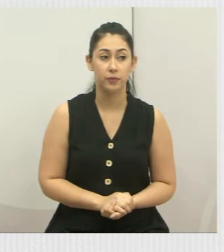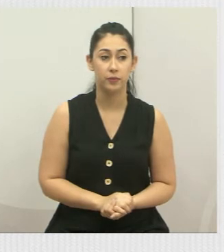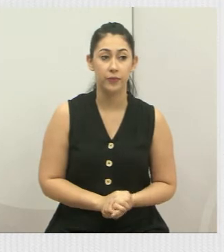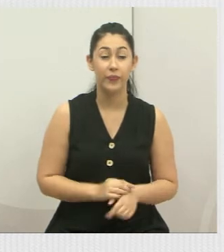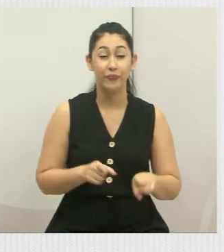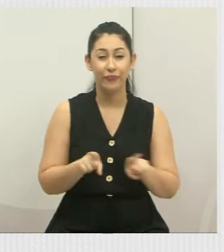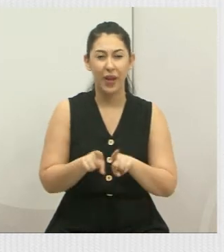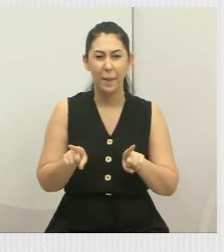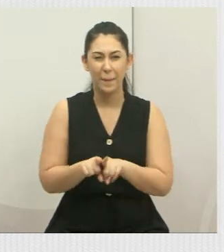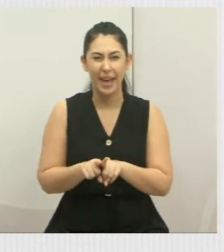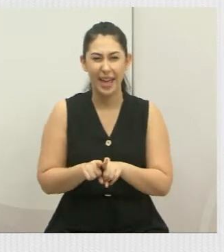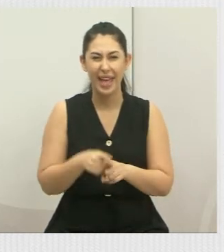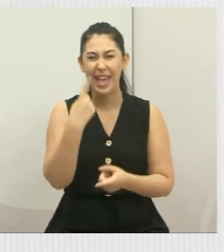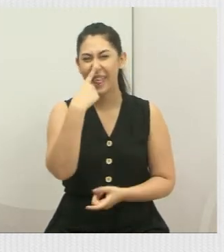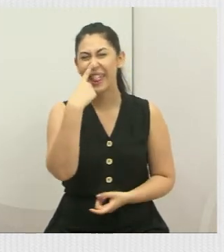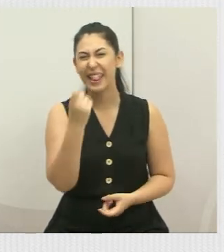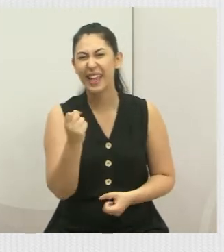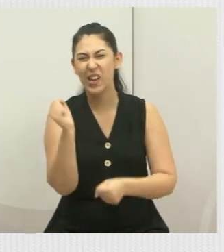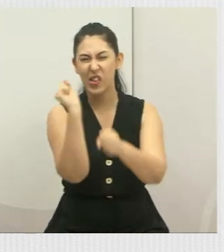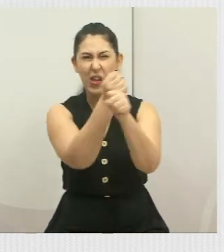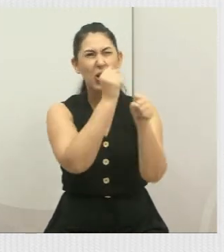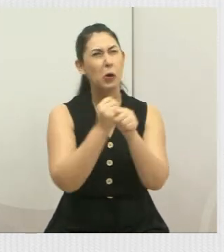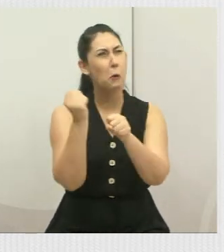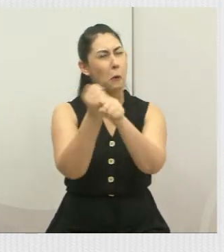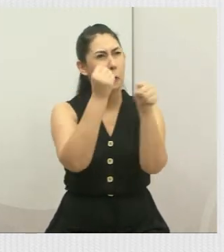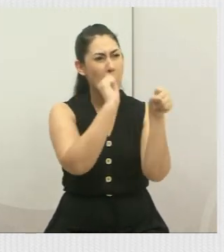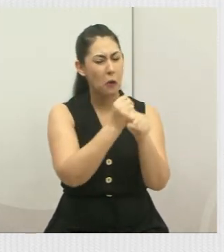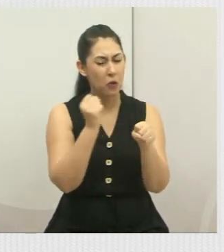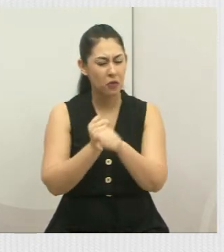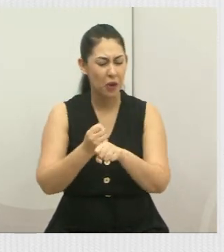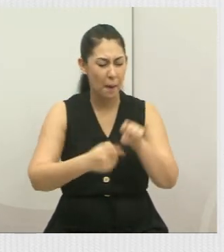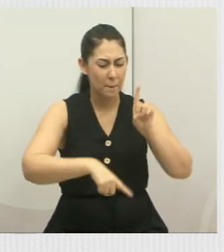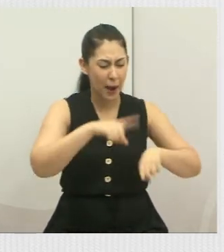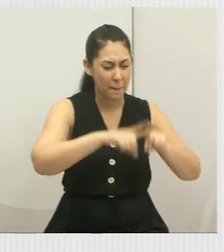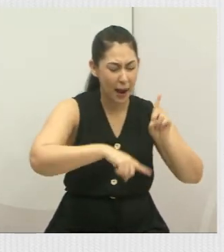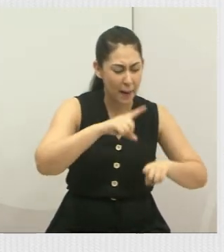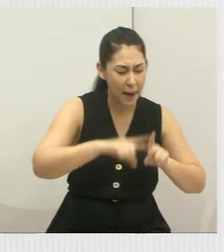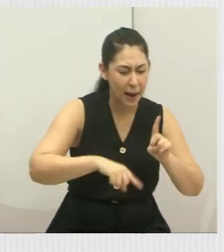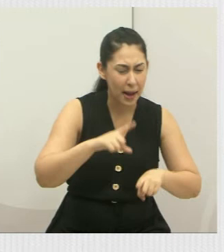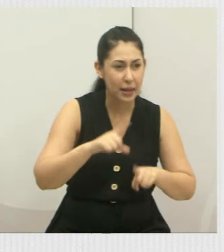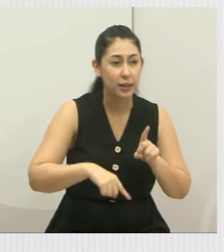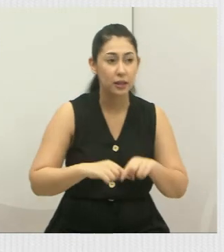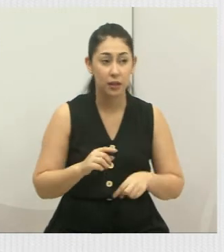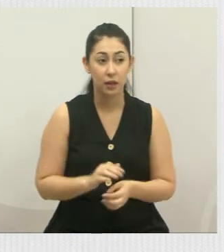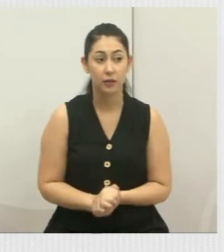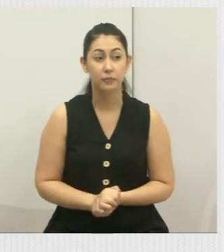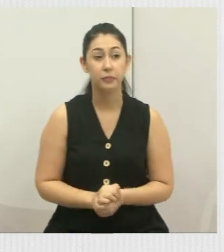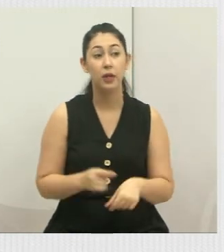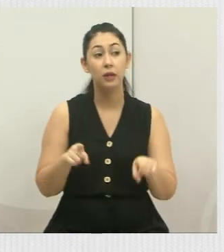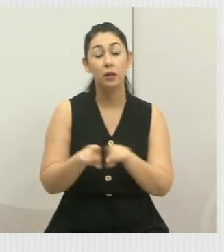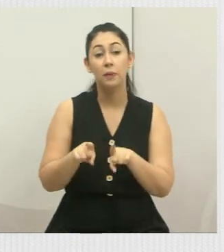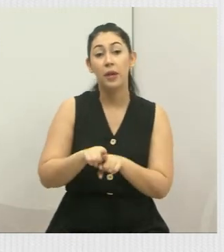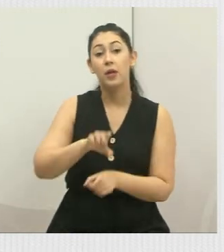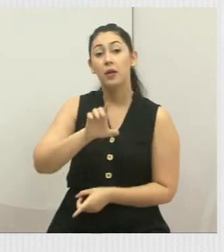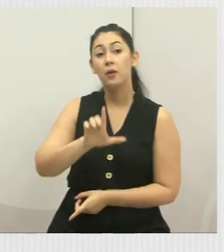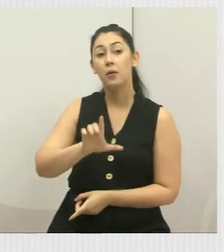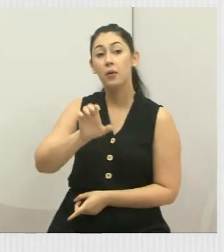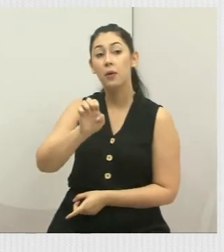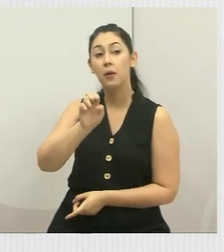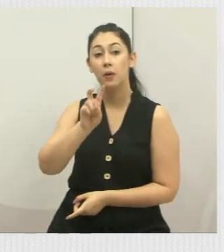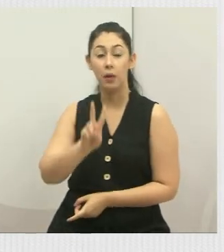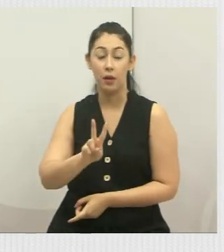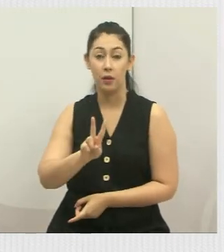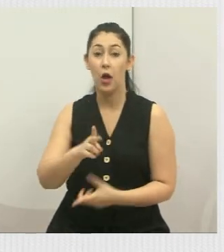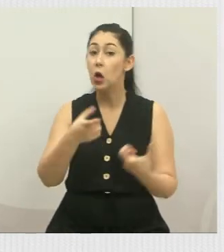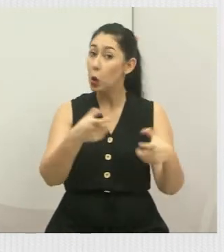Resíduos da construção civil e entulhos. A próxima temática. E os leves, os locais